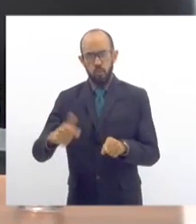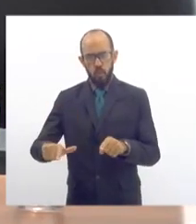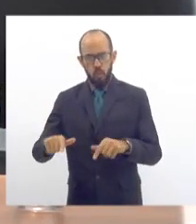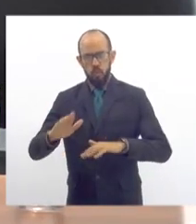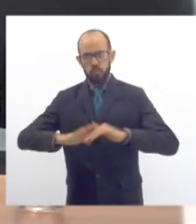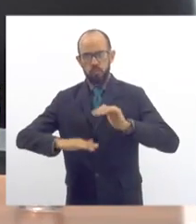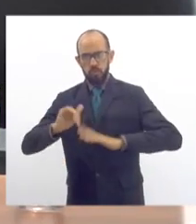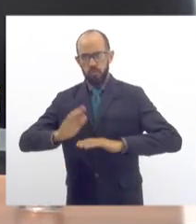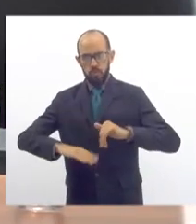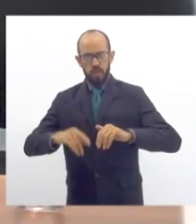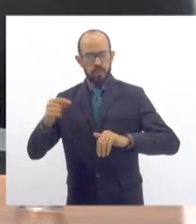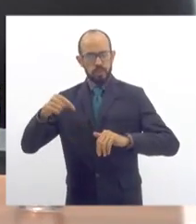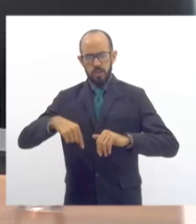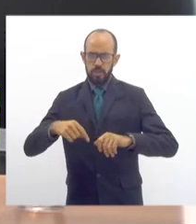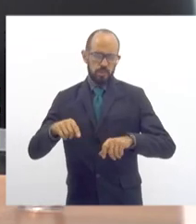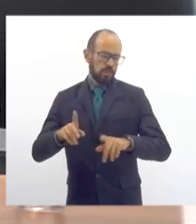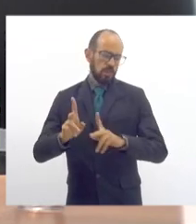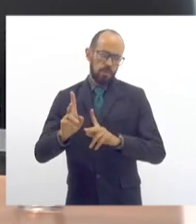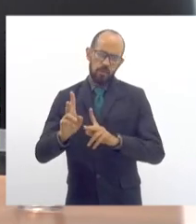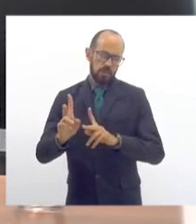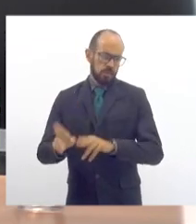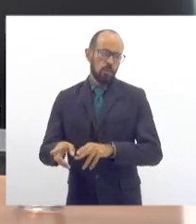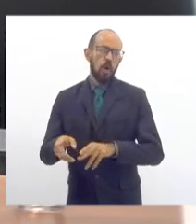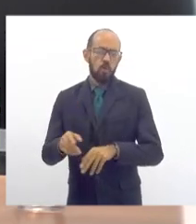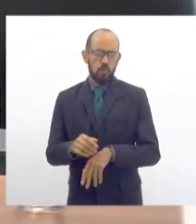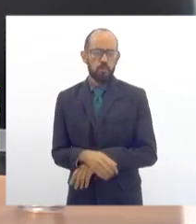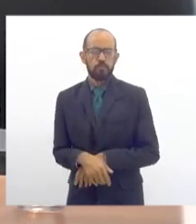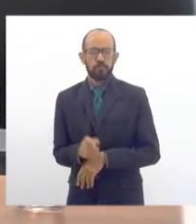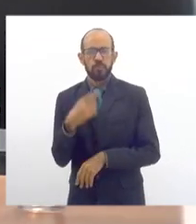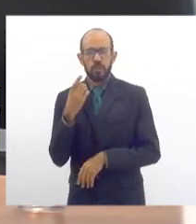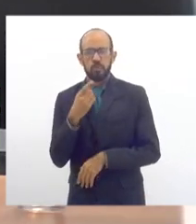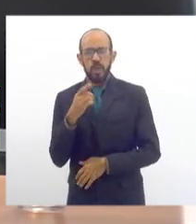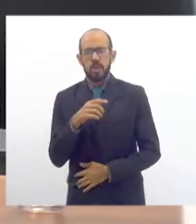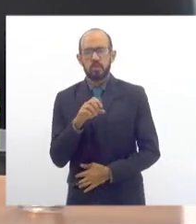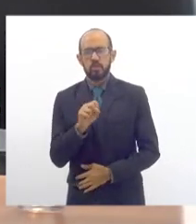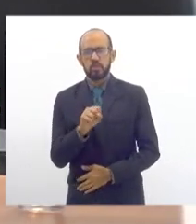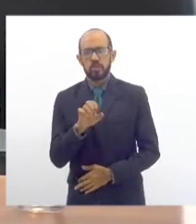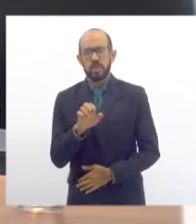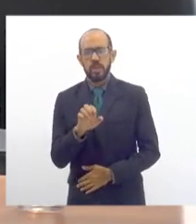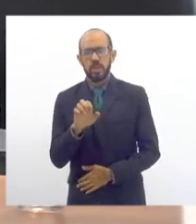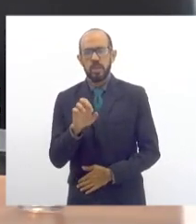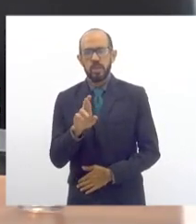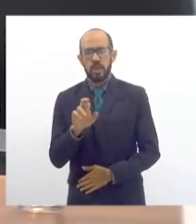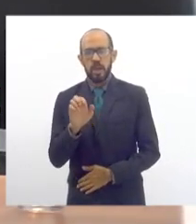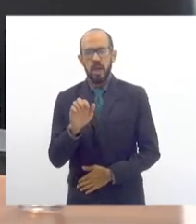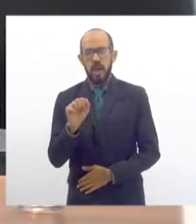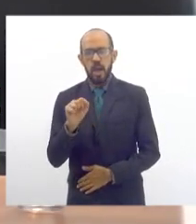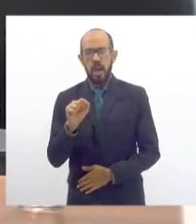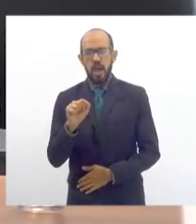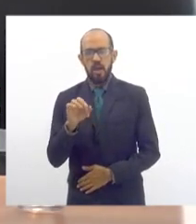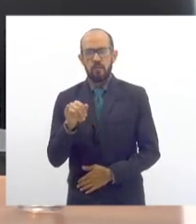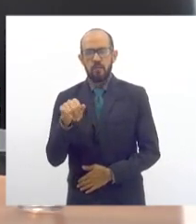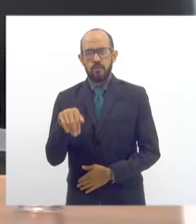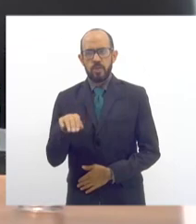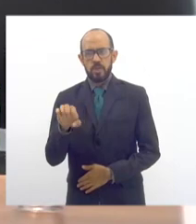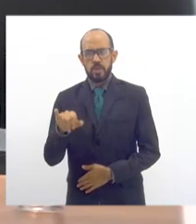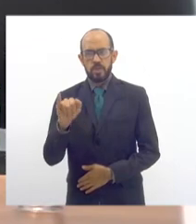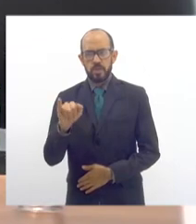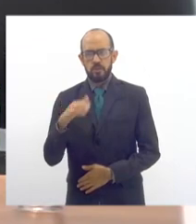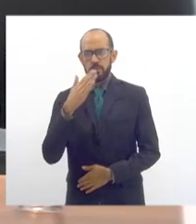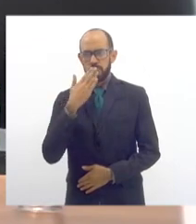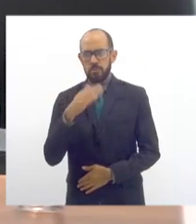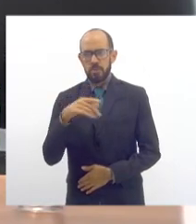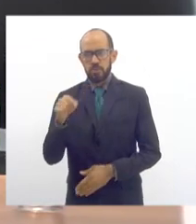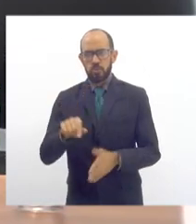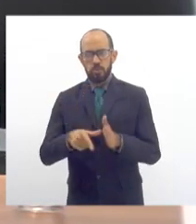aqui também não seria diferente. O deputado Serafini pediu e batalhou muito pela antecipação